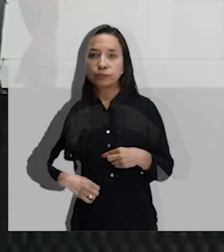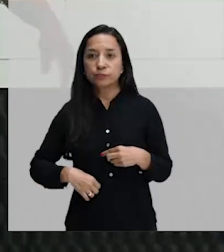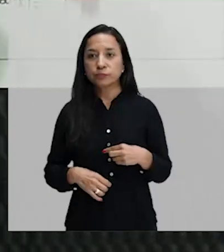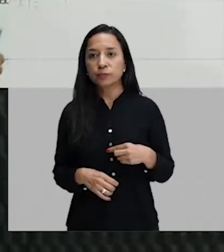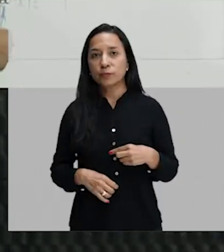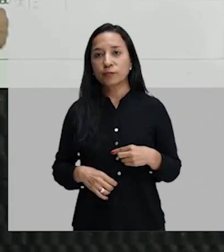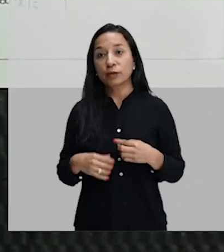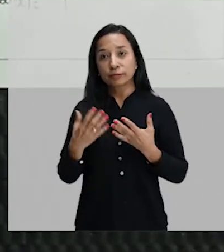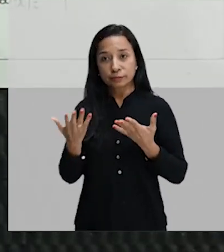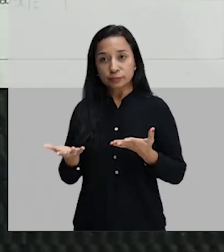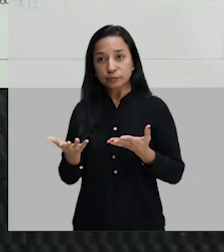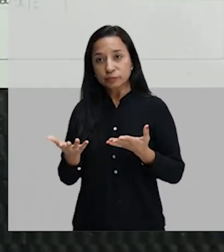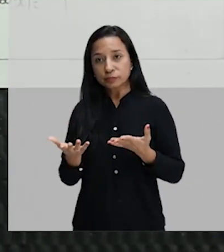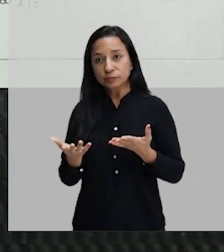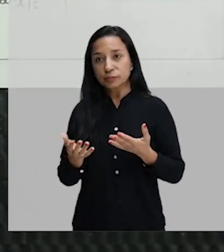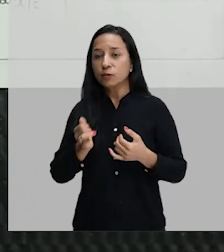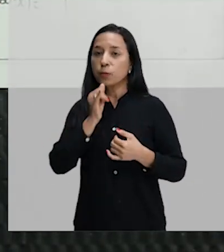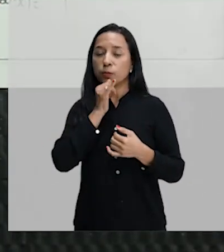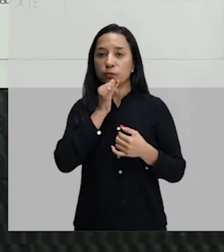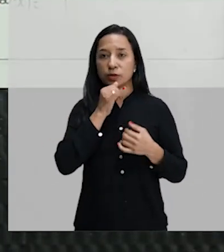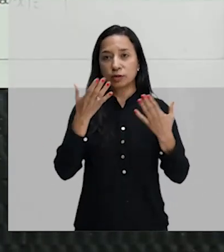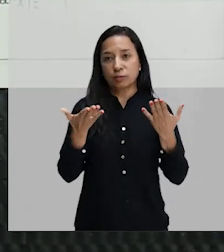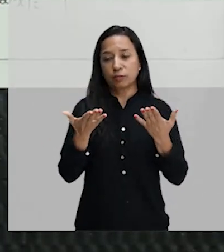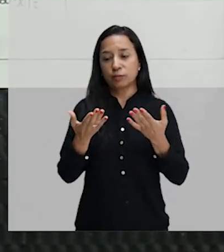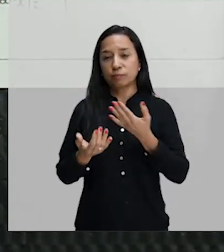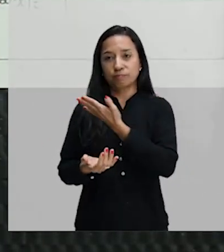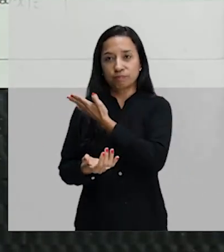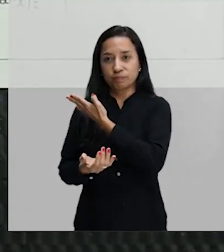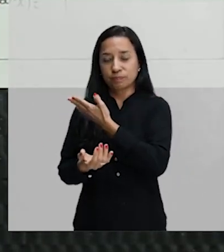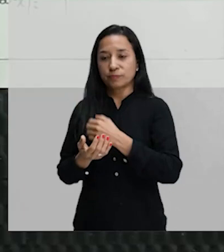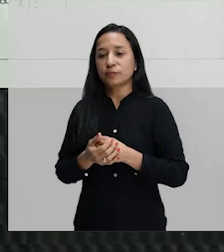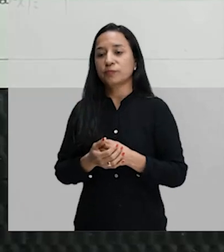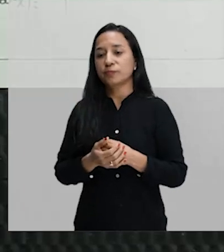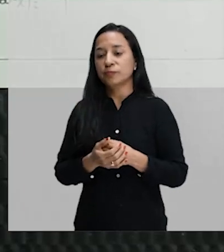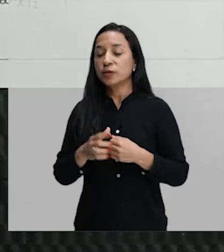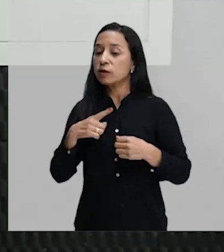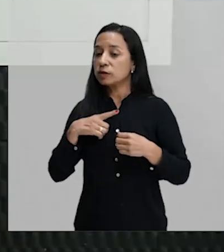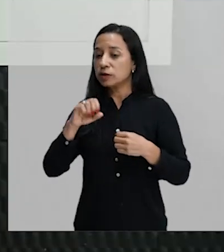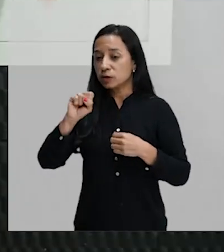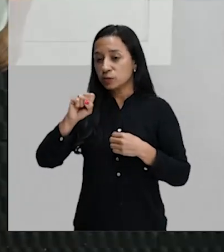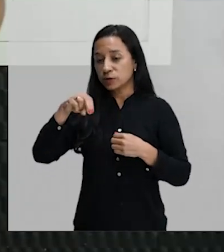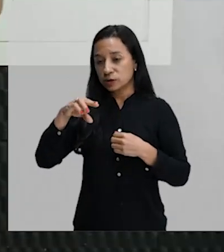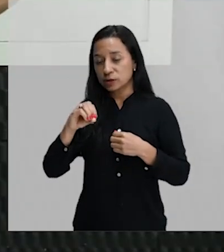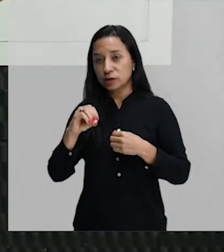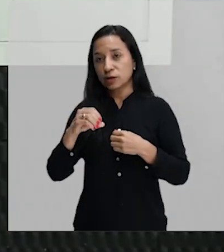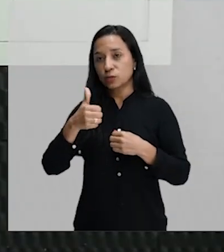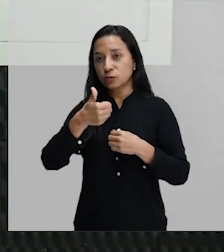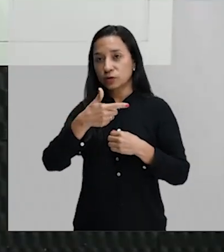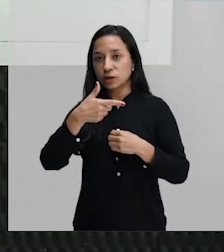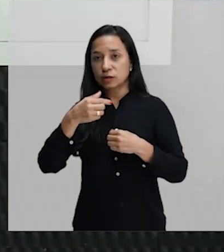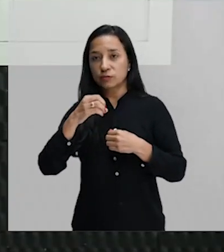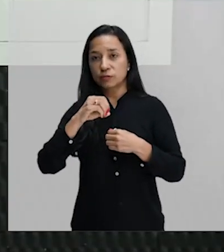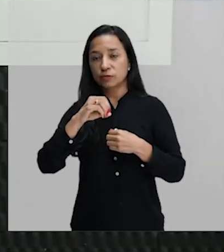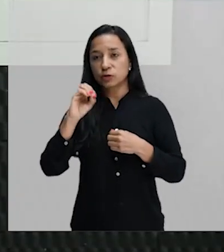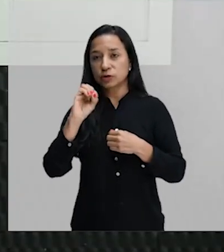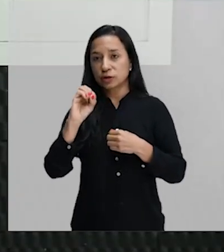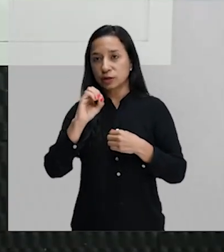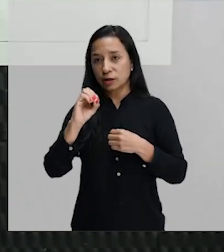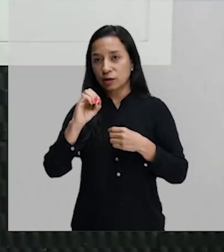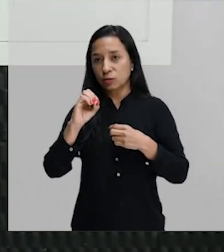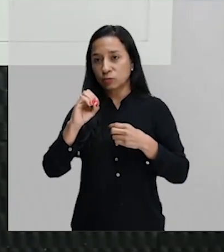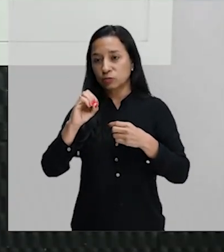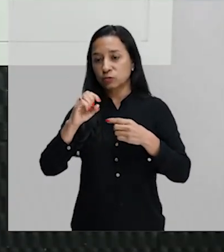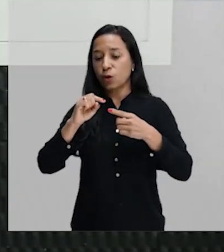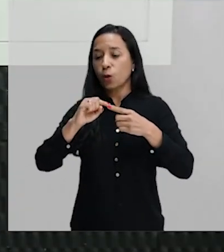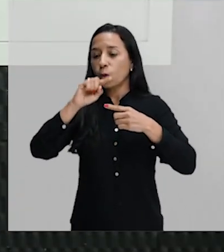180. Então, pessoal, vamos ver um exemplo aqui disso. Eu tenho o seno de 120 graus. Tá? 120 graus é um arco que está no